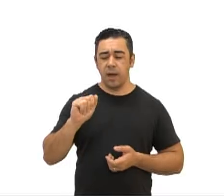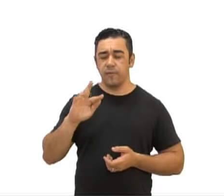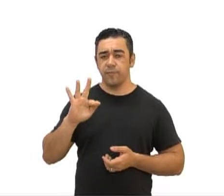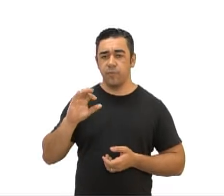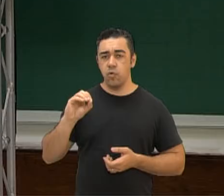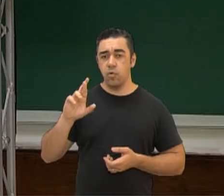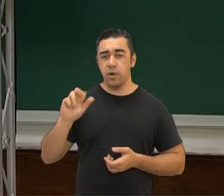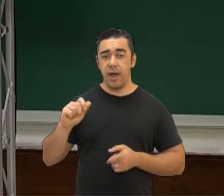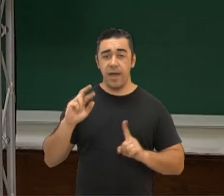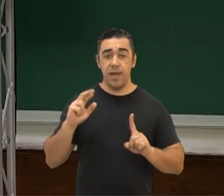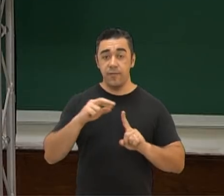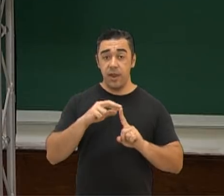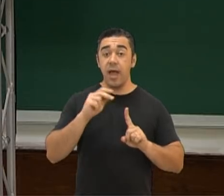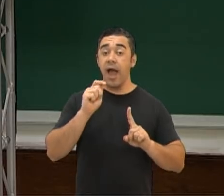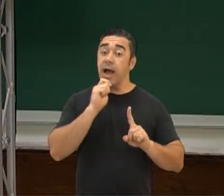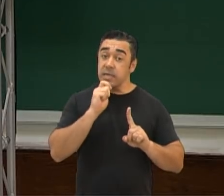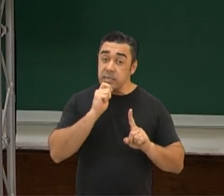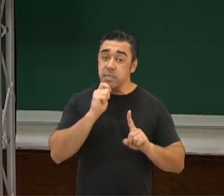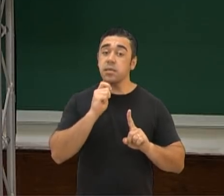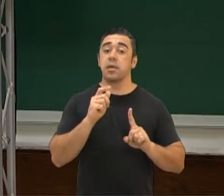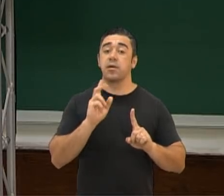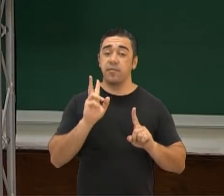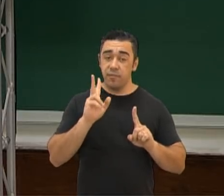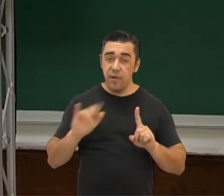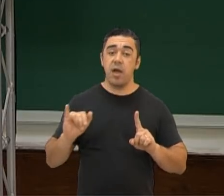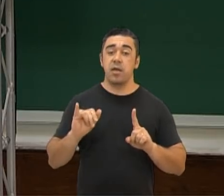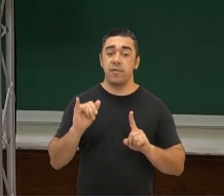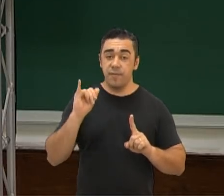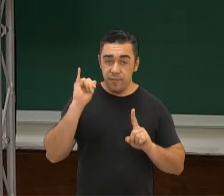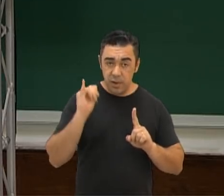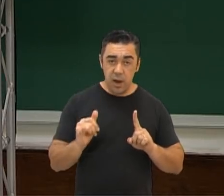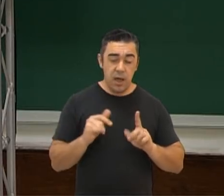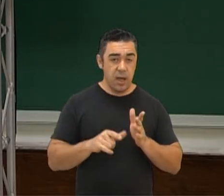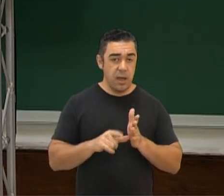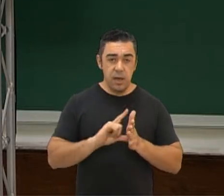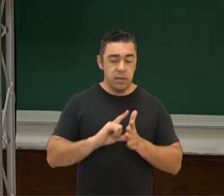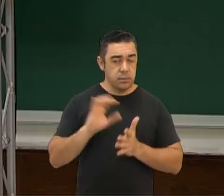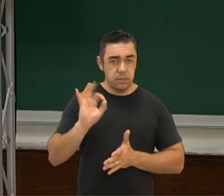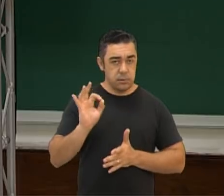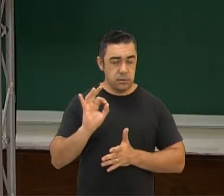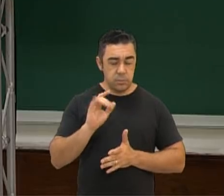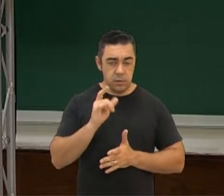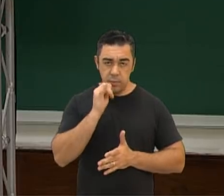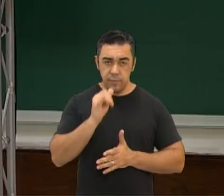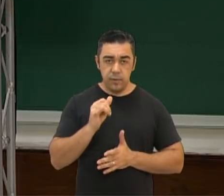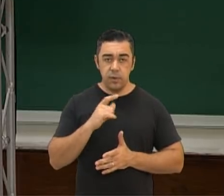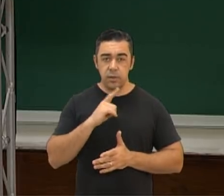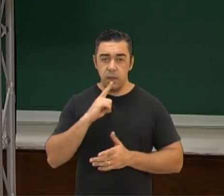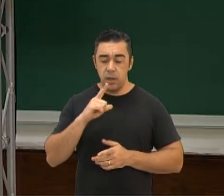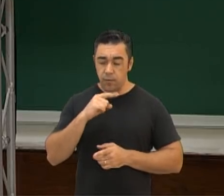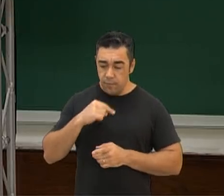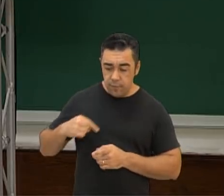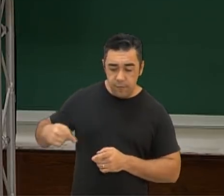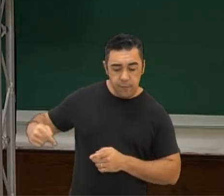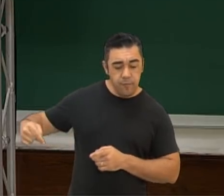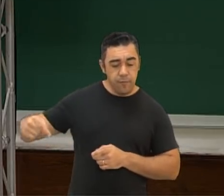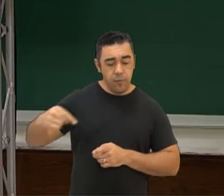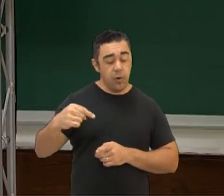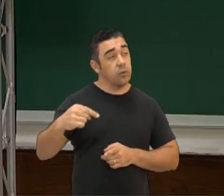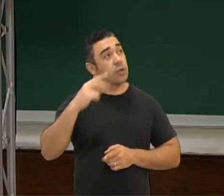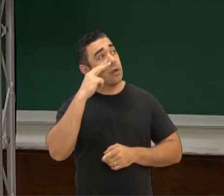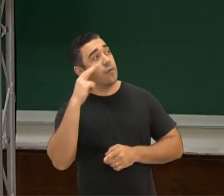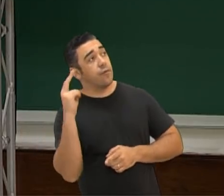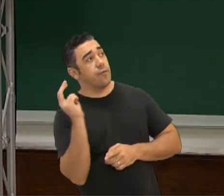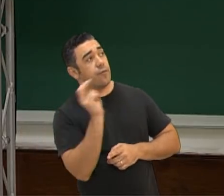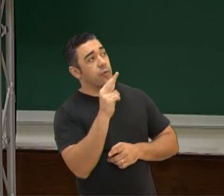que ele referencia algo que ainda será dito no texto, que não foi anunciado anteriormente, né? Então, deu a volta no castelo e a